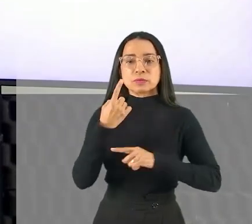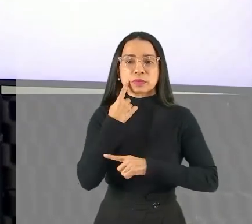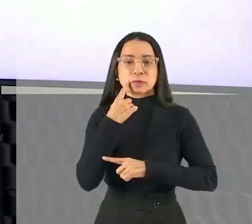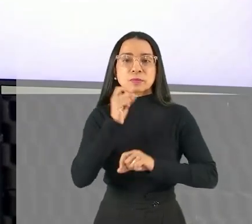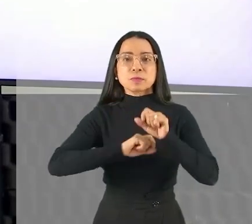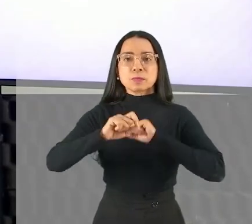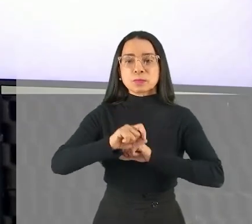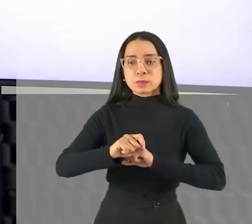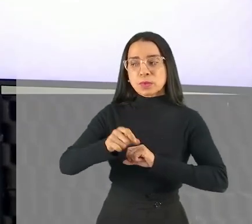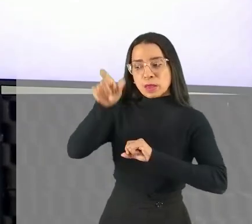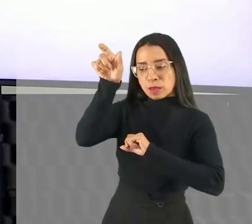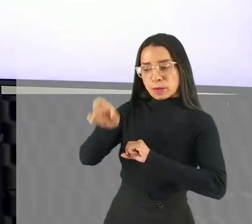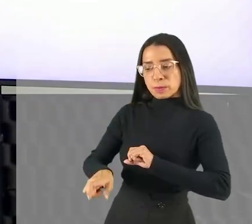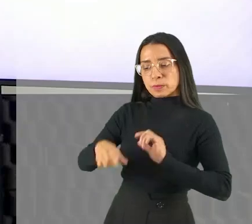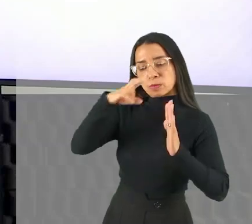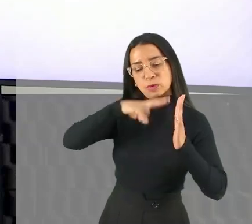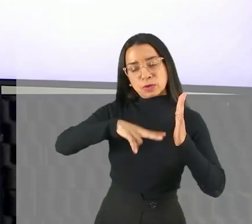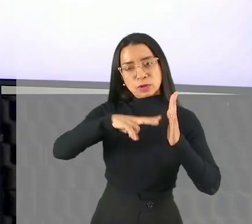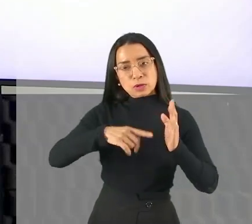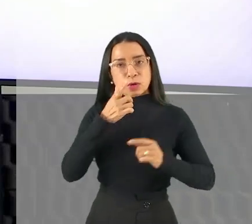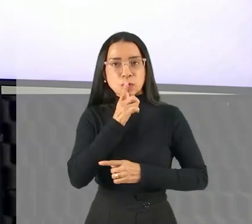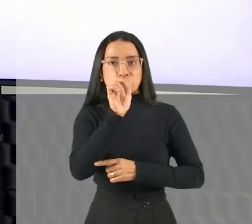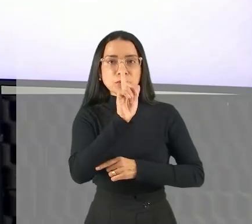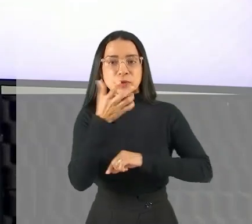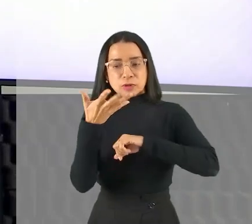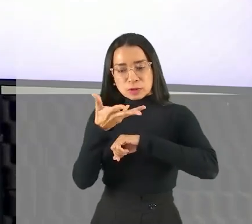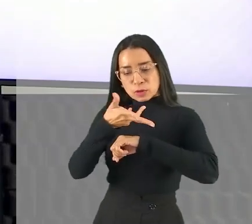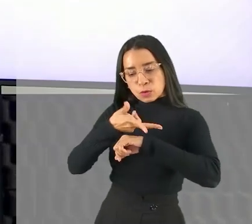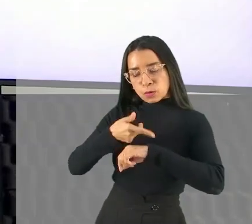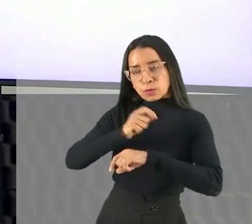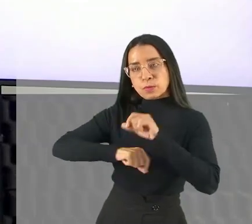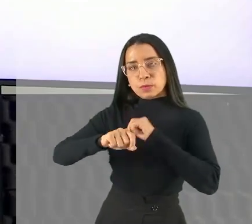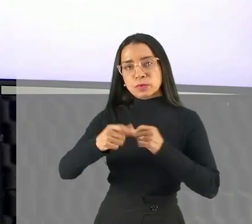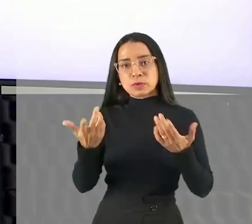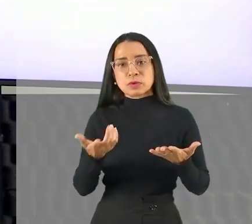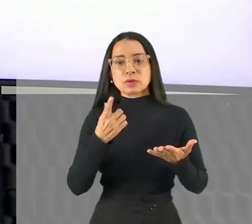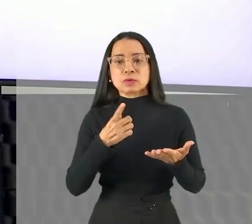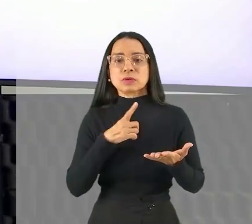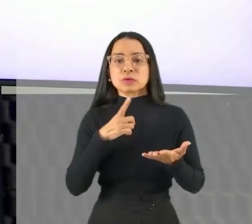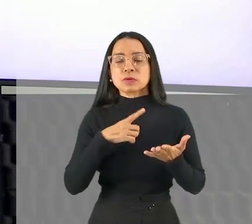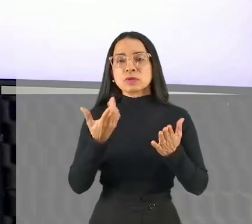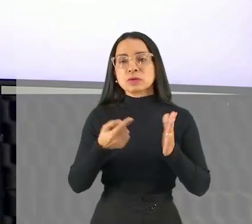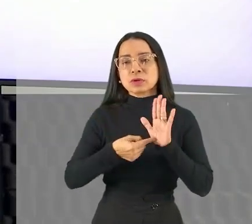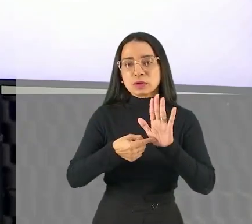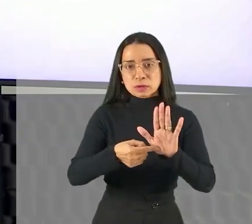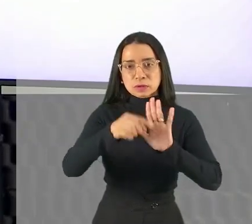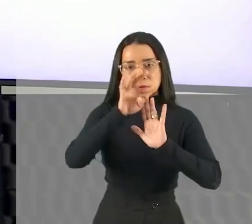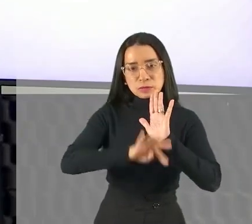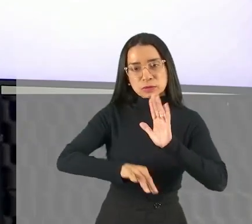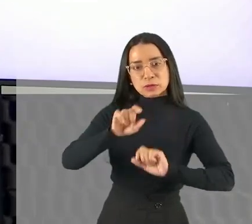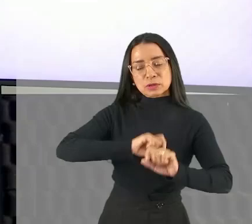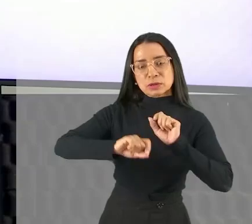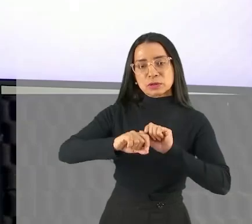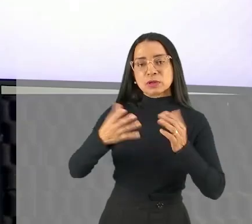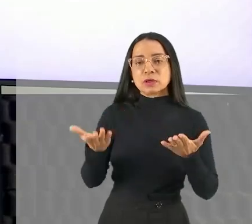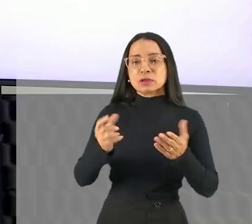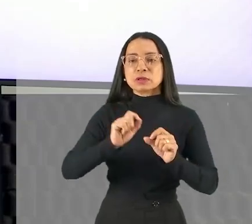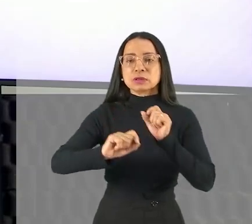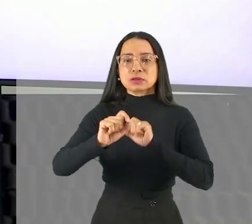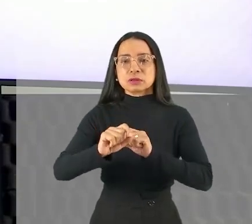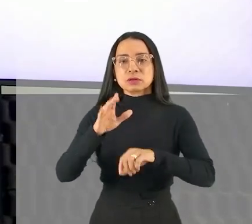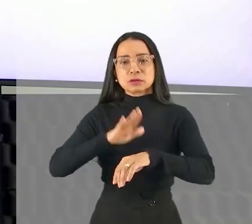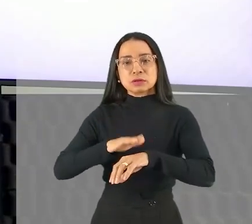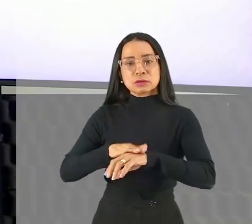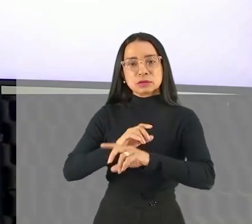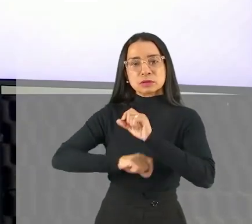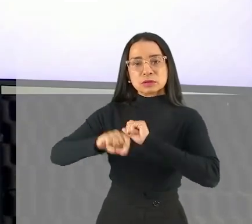o leitor consiga se convencer melhor do que quer tratar no texto. A esse aspecto, a gente chama de estratégia